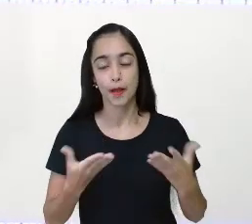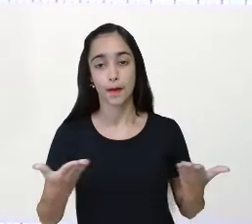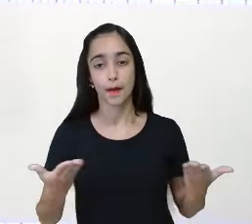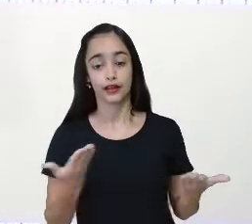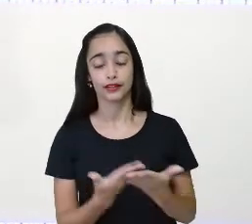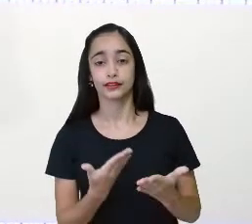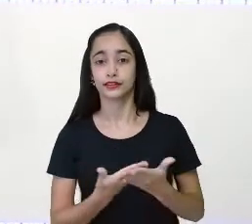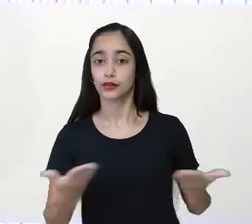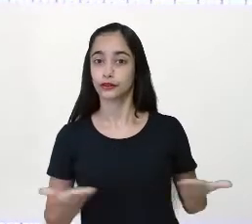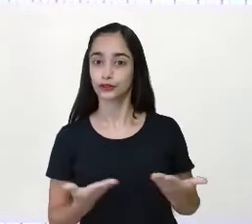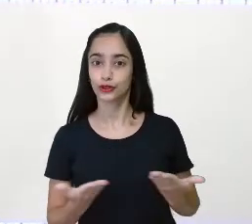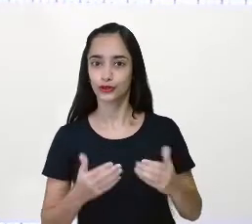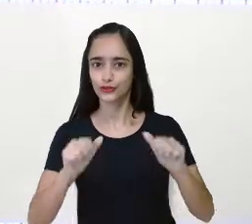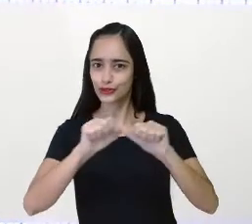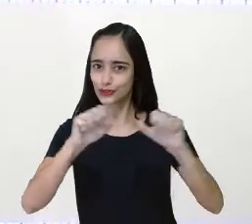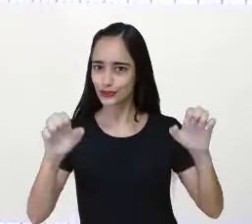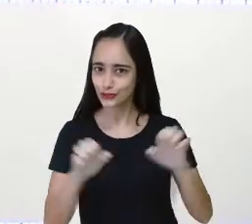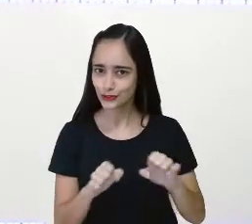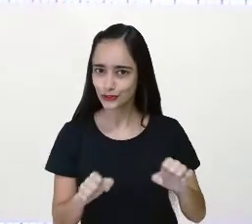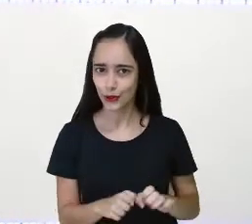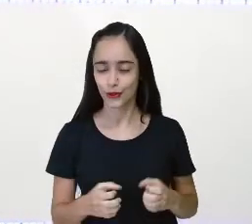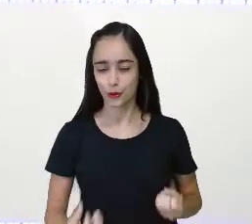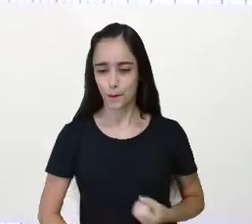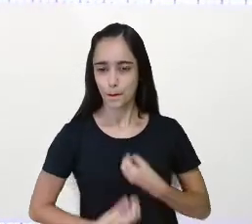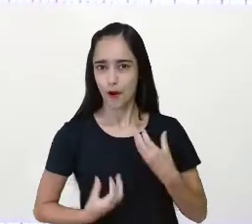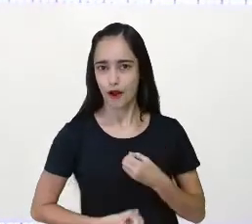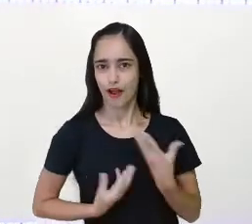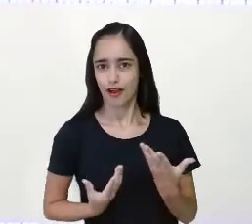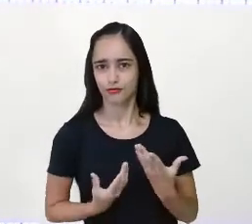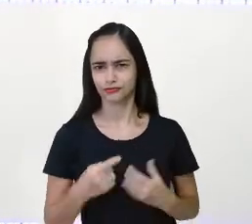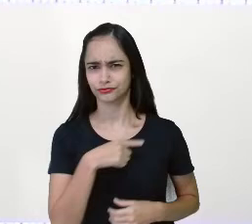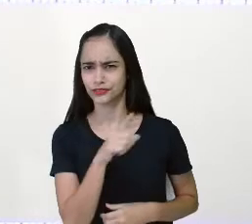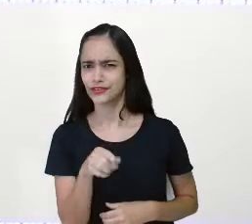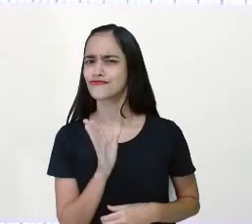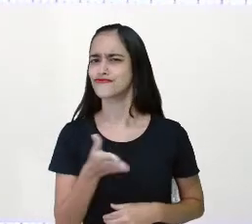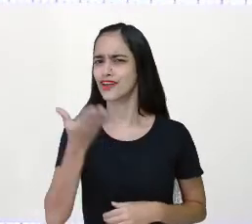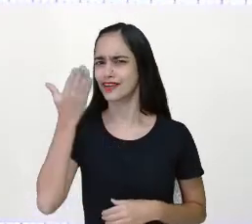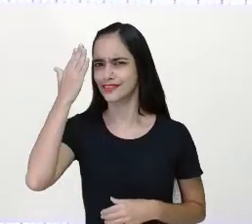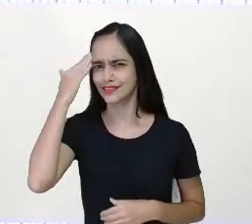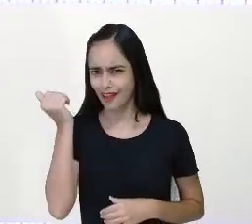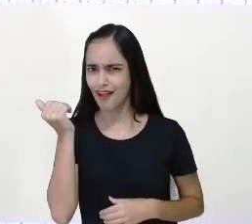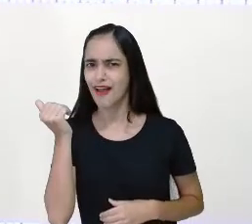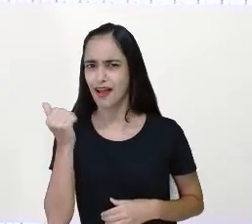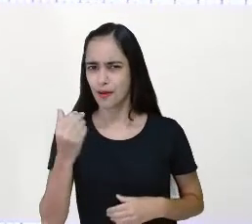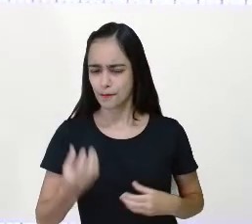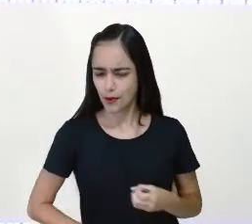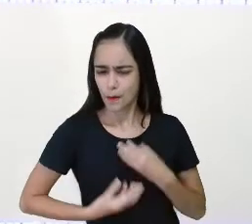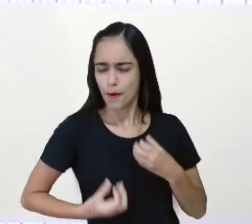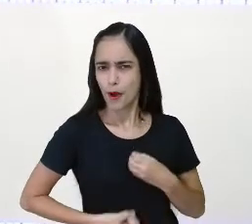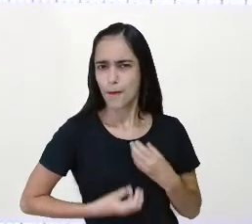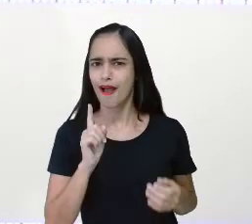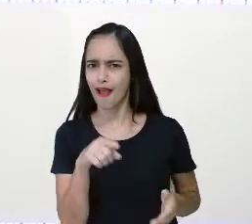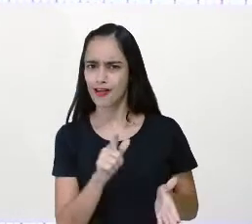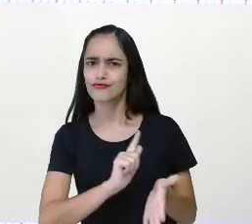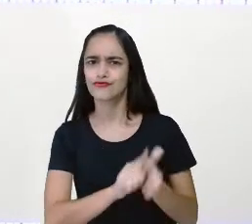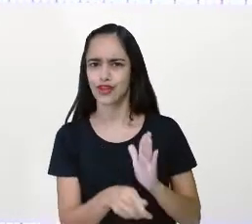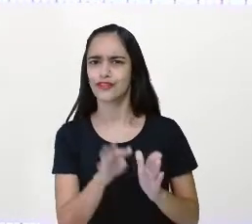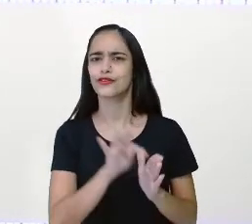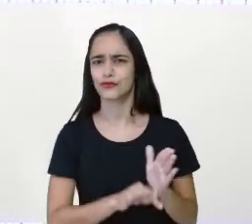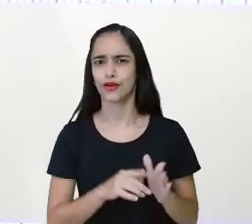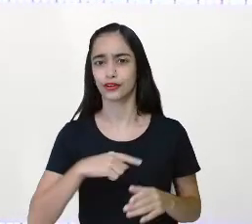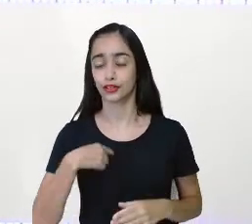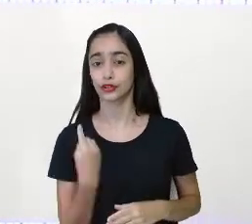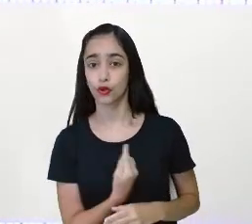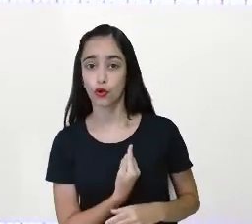de hoje, estrutura de um poema. Vocês já sabem que o poema é um gênero textual onde a